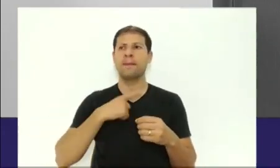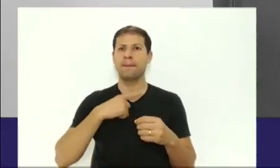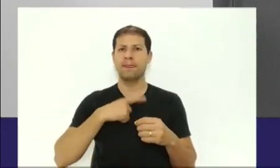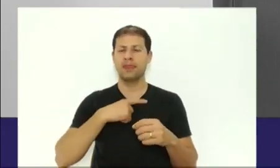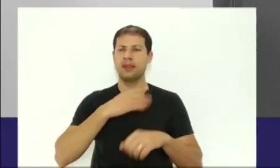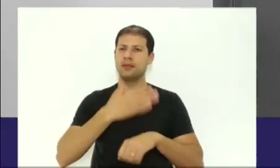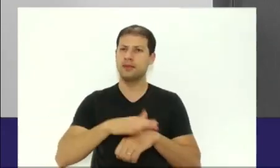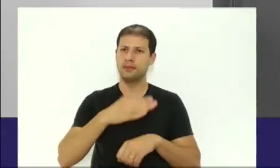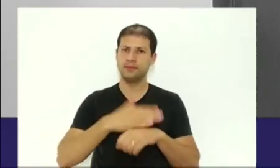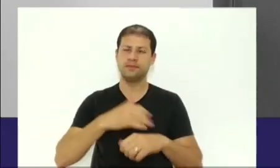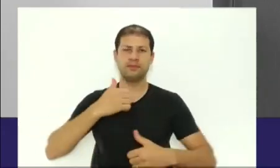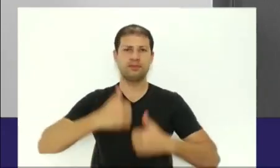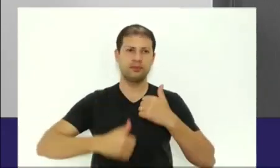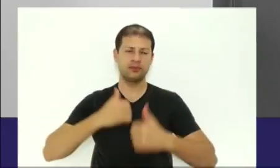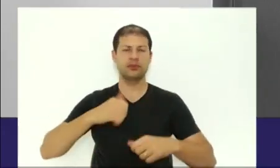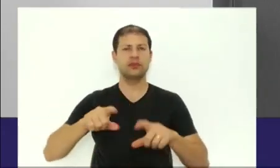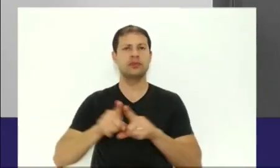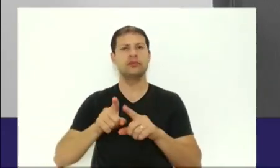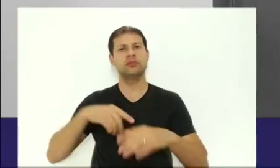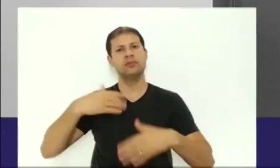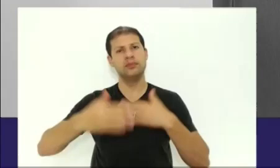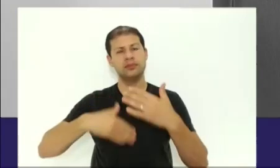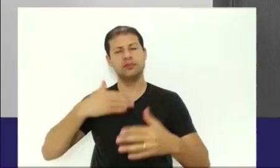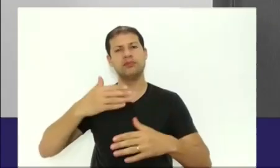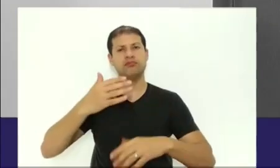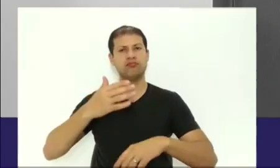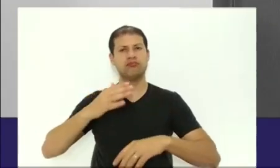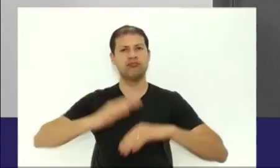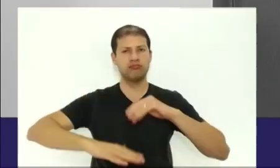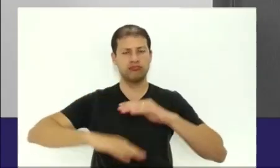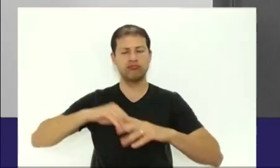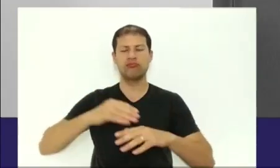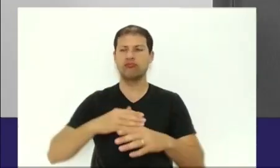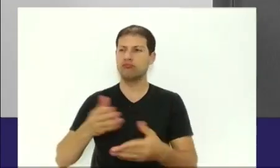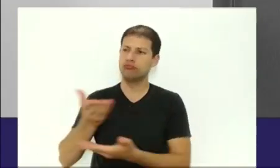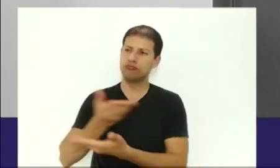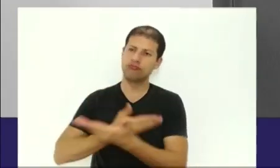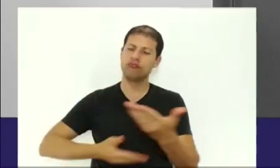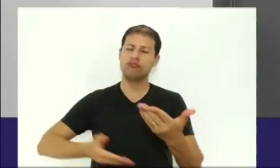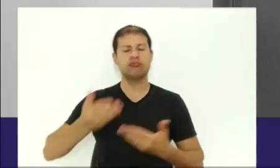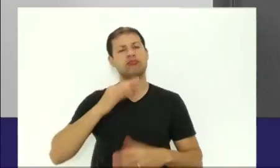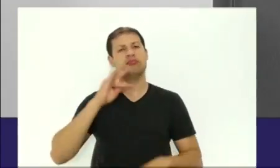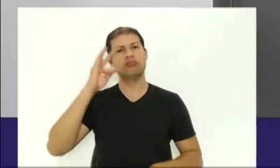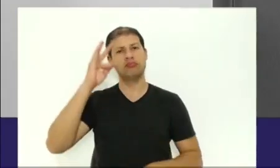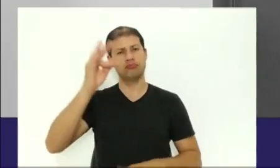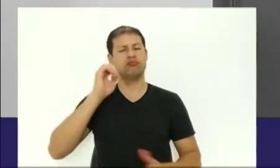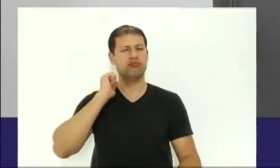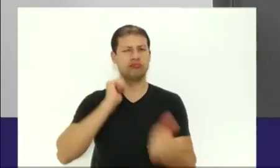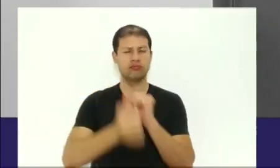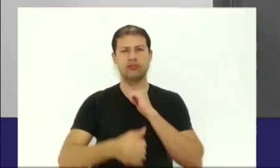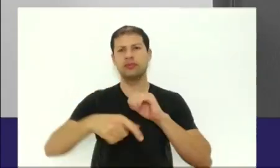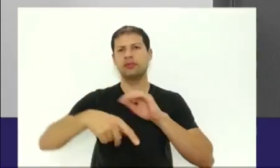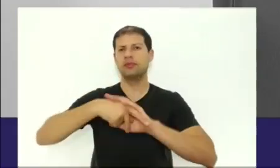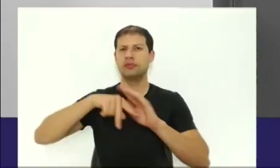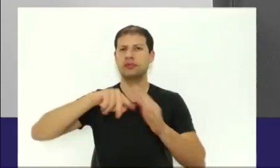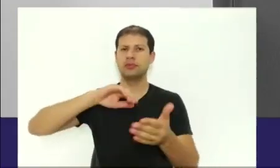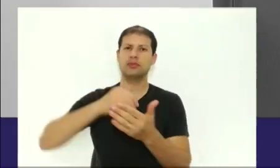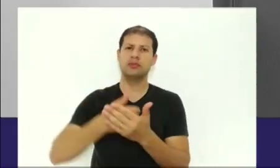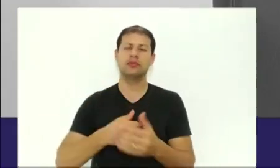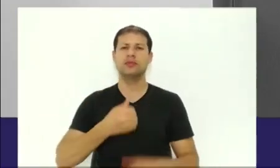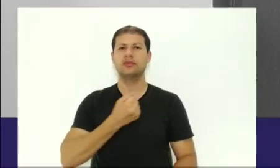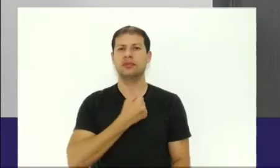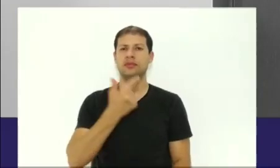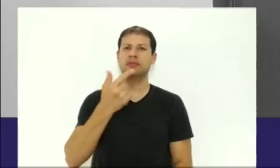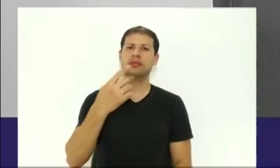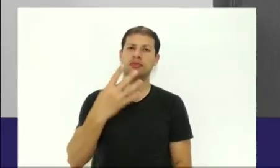e desenvolvendo habilidades e socialização de futuros atletas de Botucatu. Número